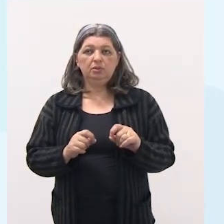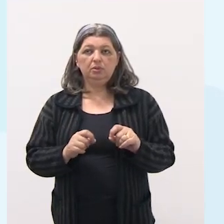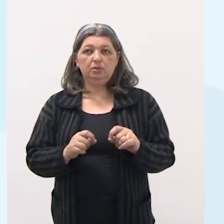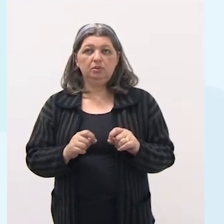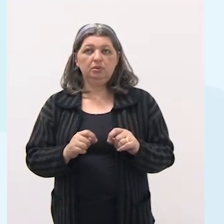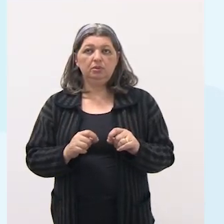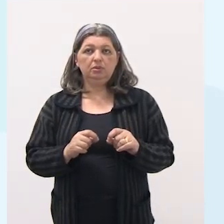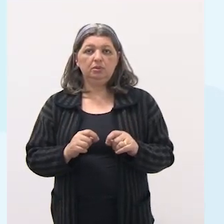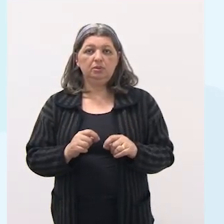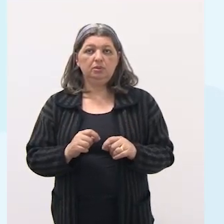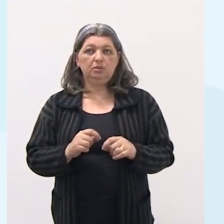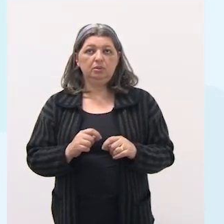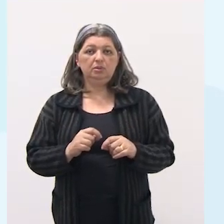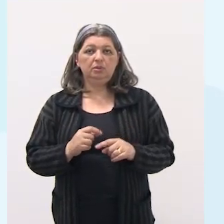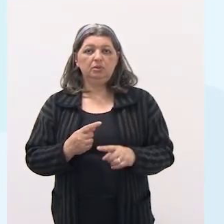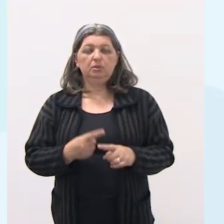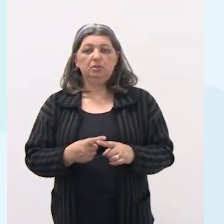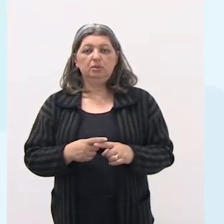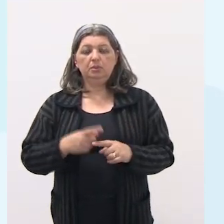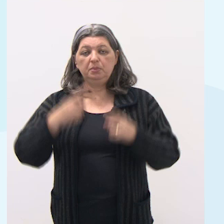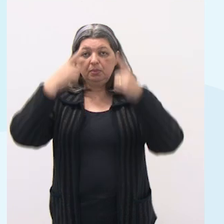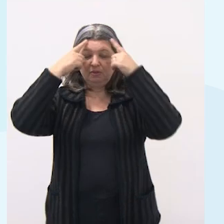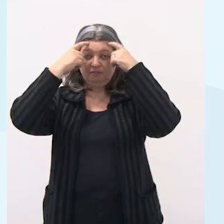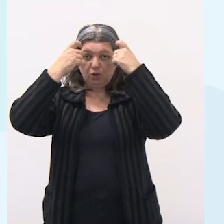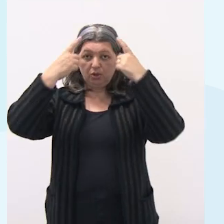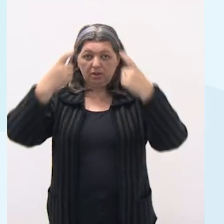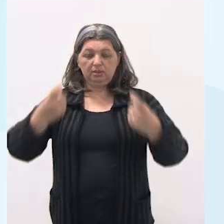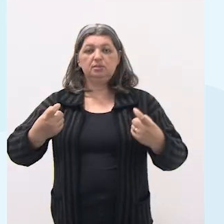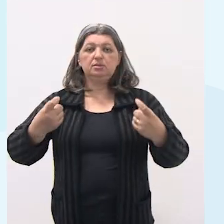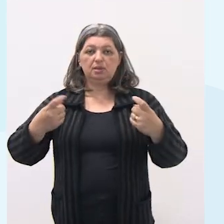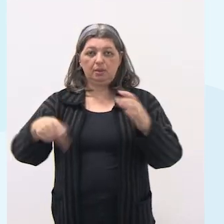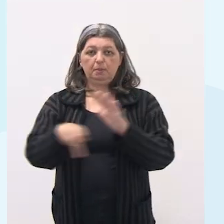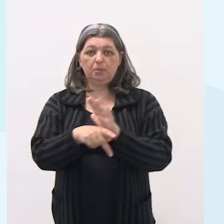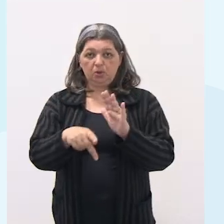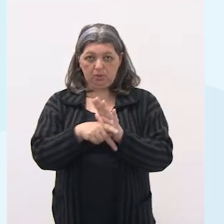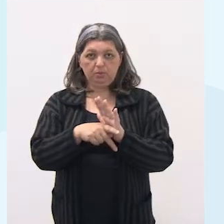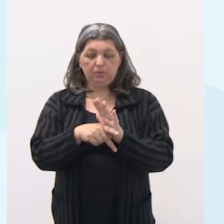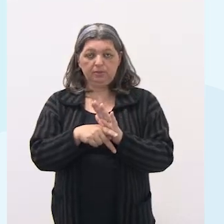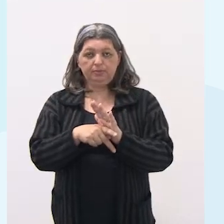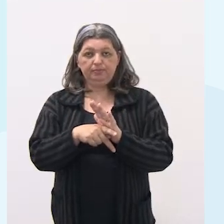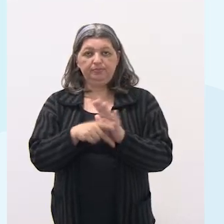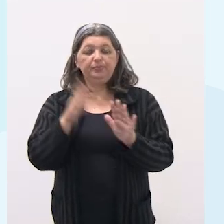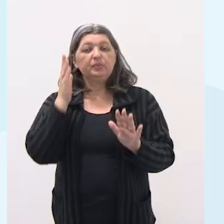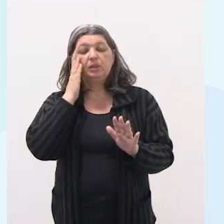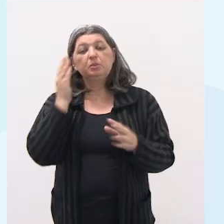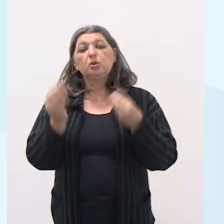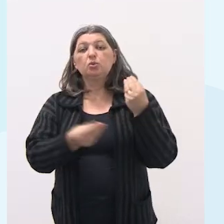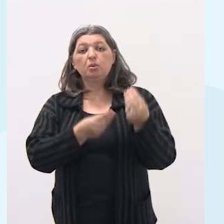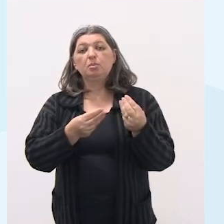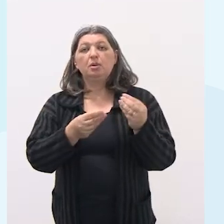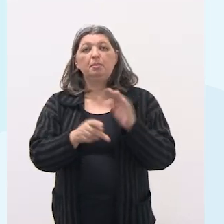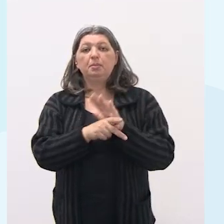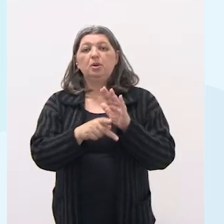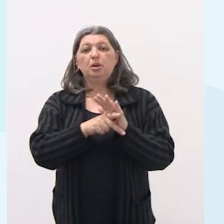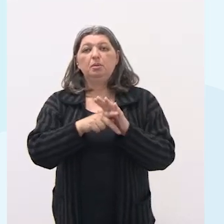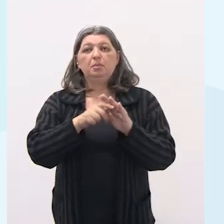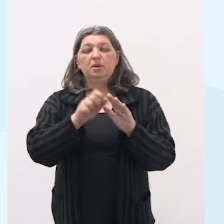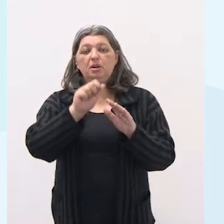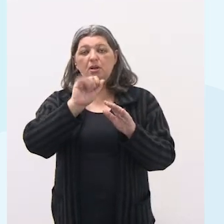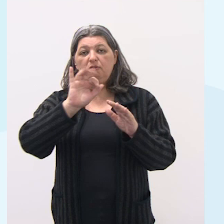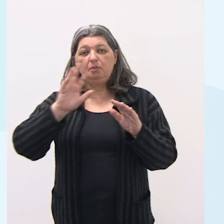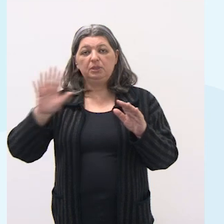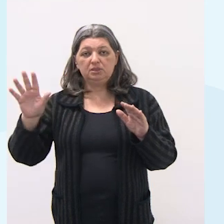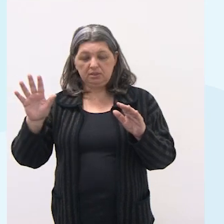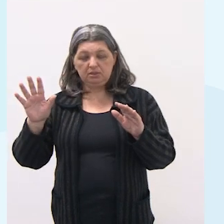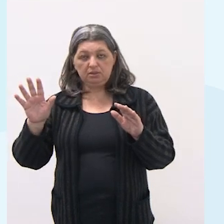do anuário da violência, nós vemos como é que é a alfabetização, como é que é